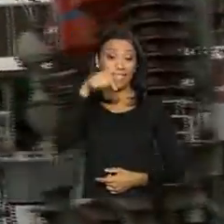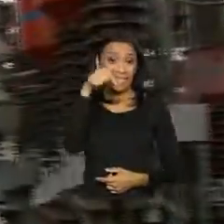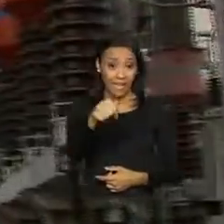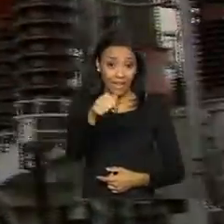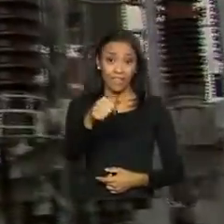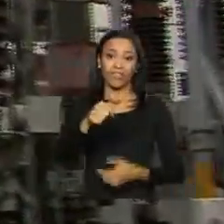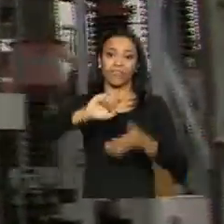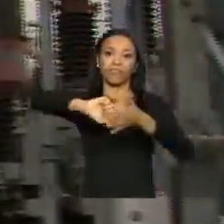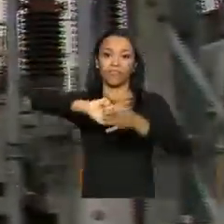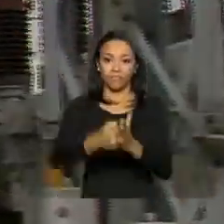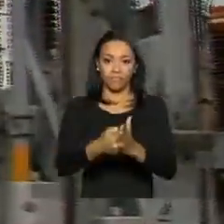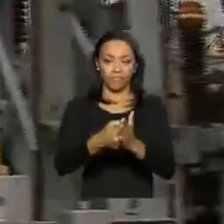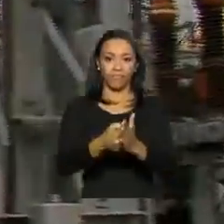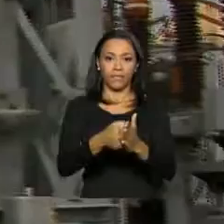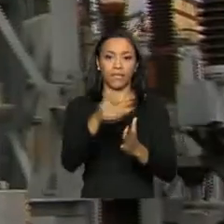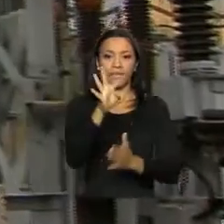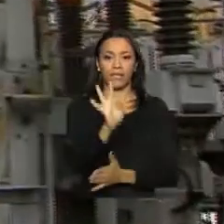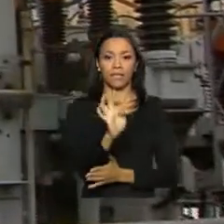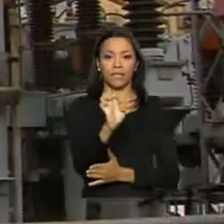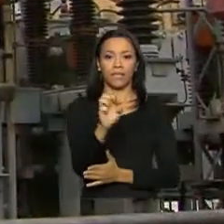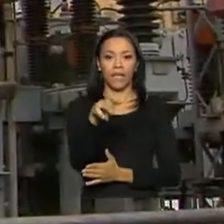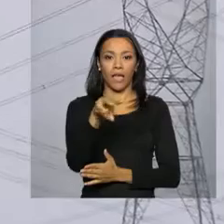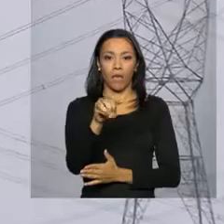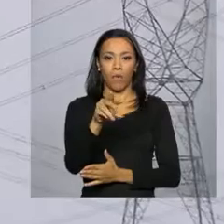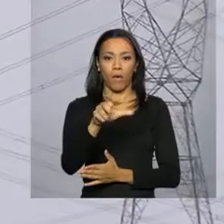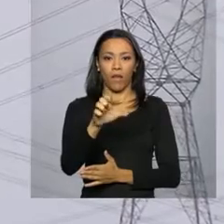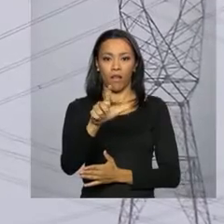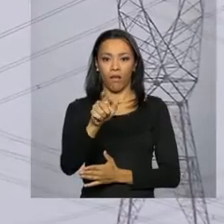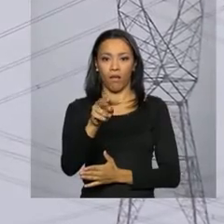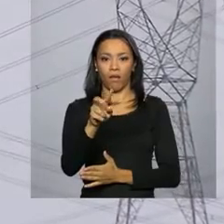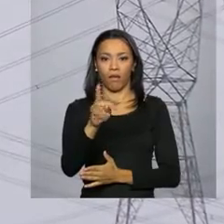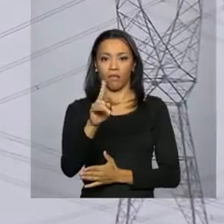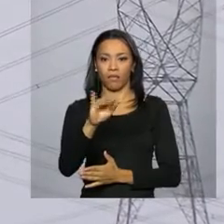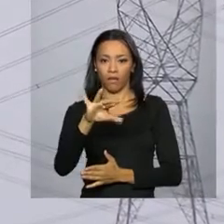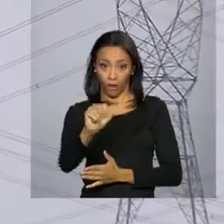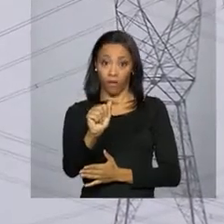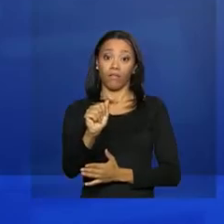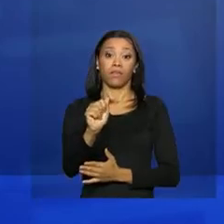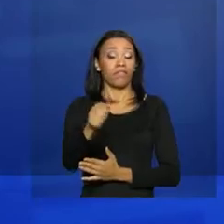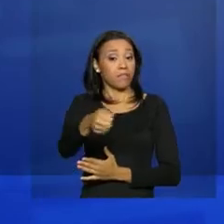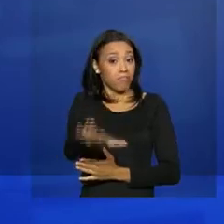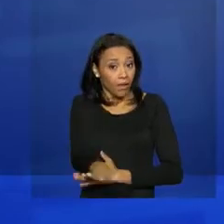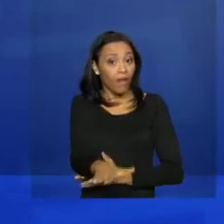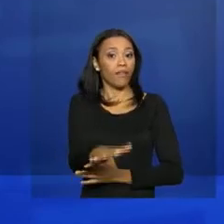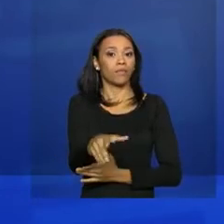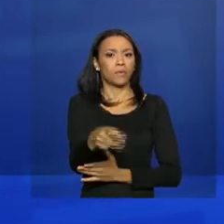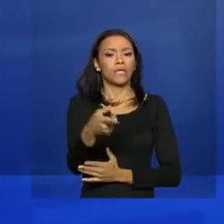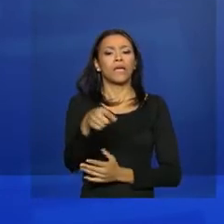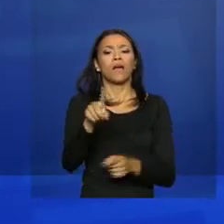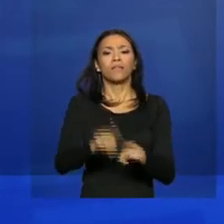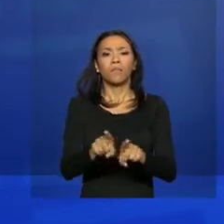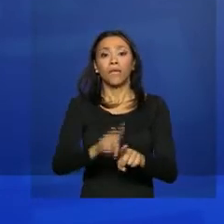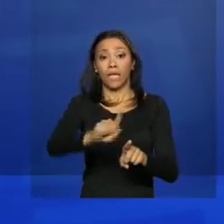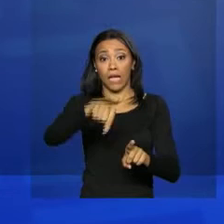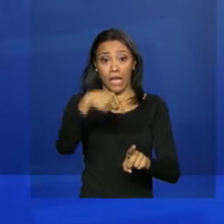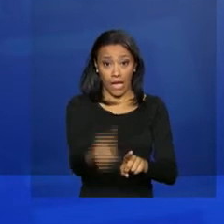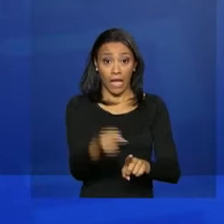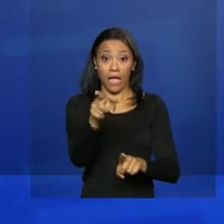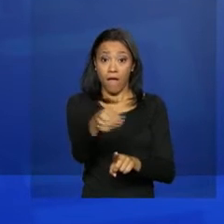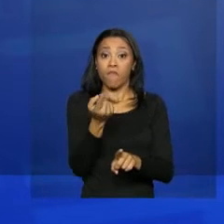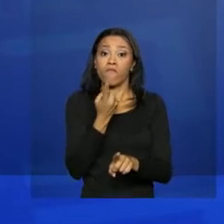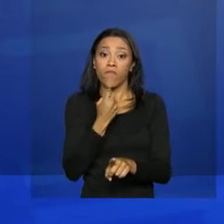termelétricas no país que tem um custo maior para gerar energia elétrica com o desligamento a cor da bandeira